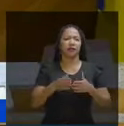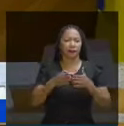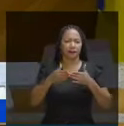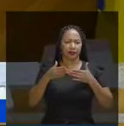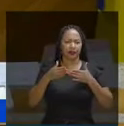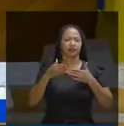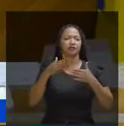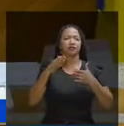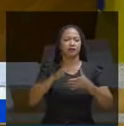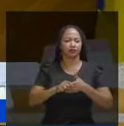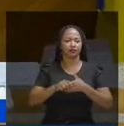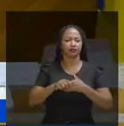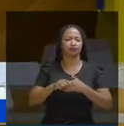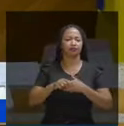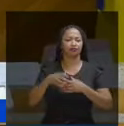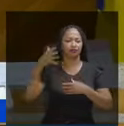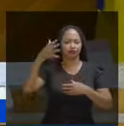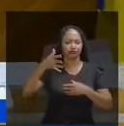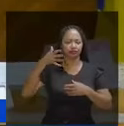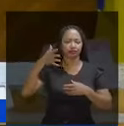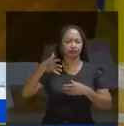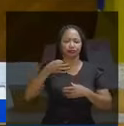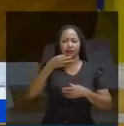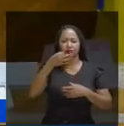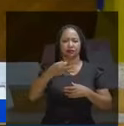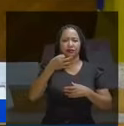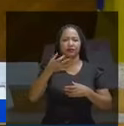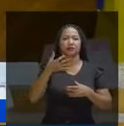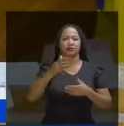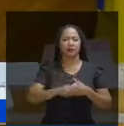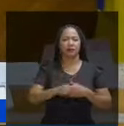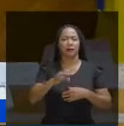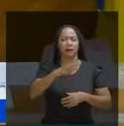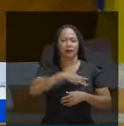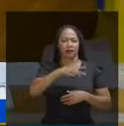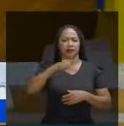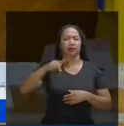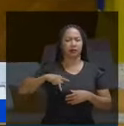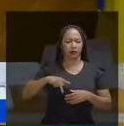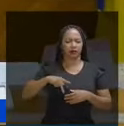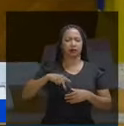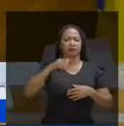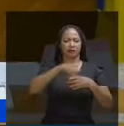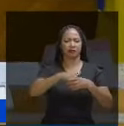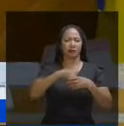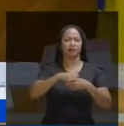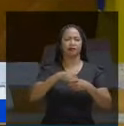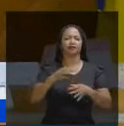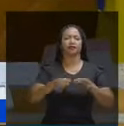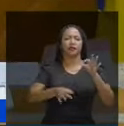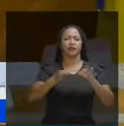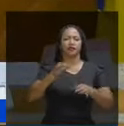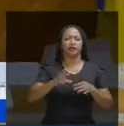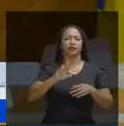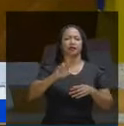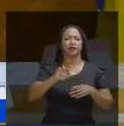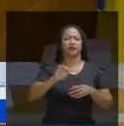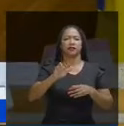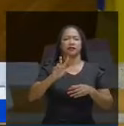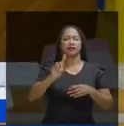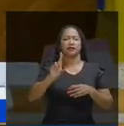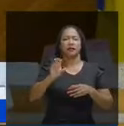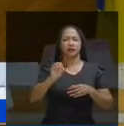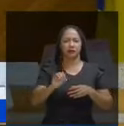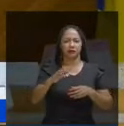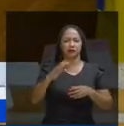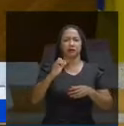para fazer sustentação oral. E o recorrido é o Ministério Público Eleitoral. Atuarão como vogais os juízes Rivaldo Valente,